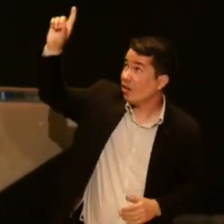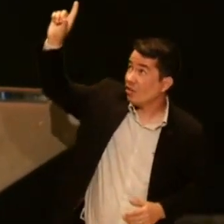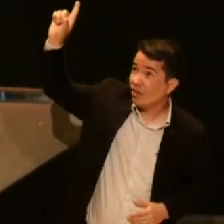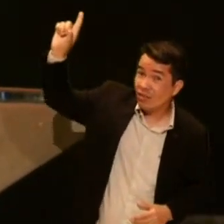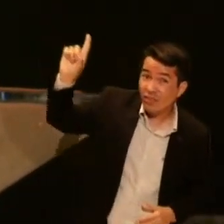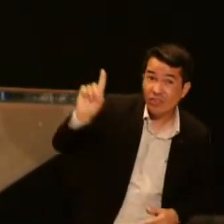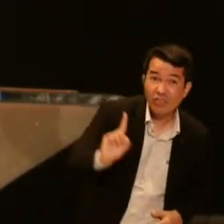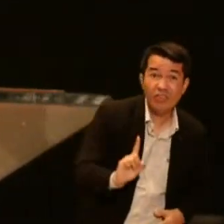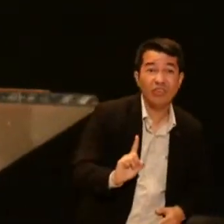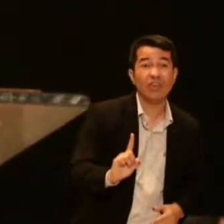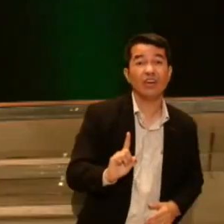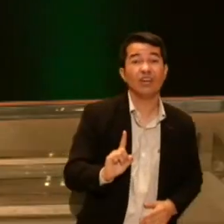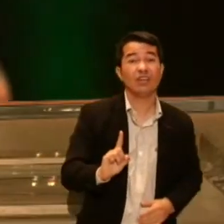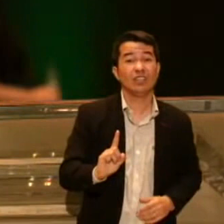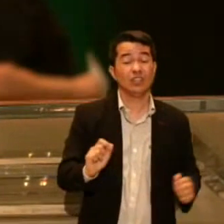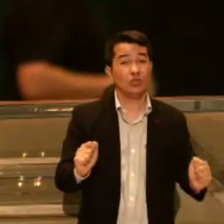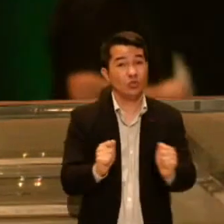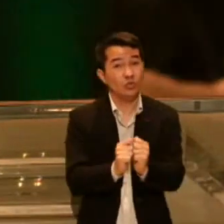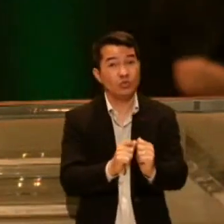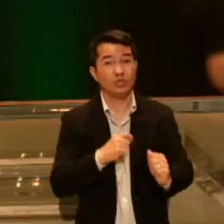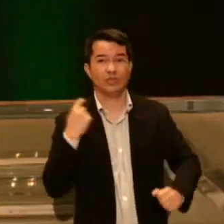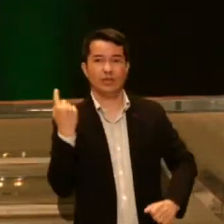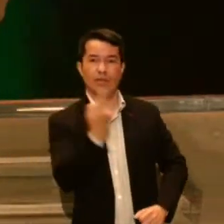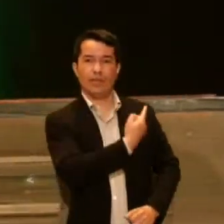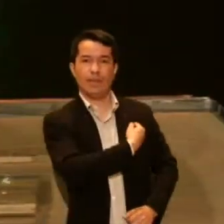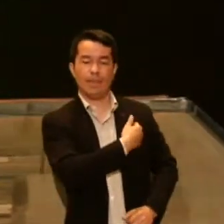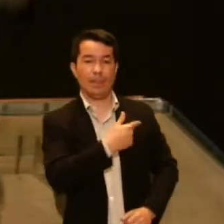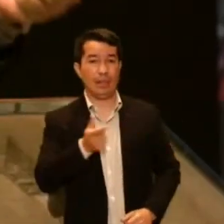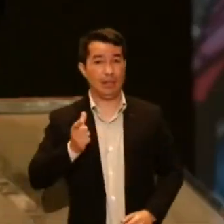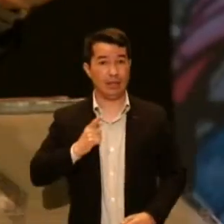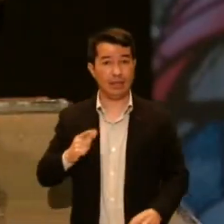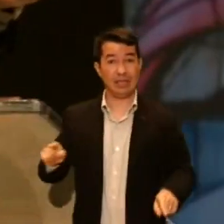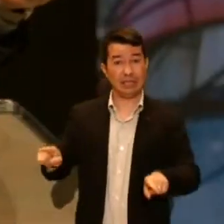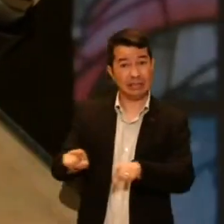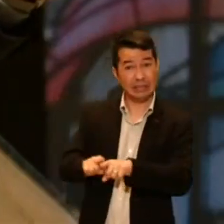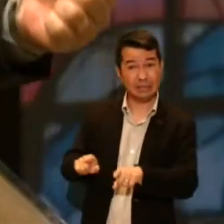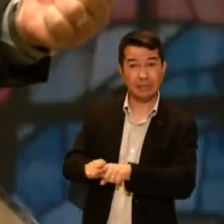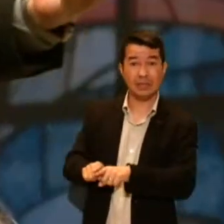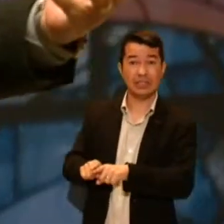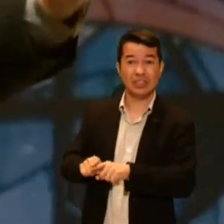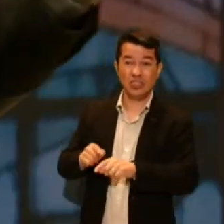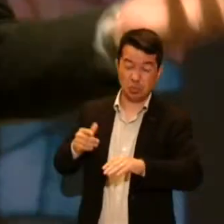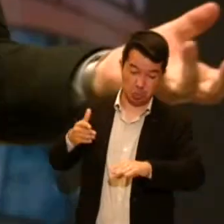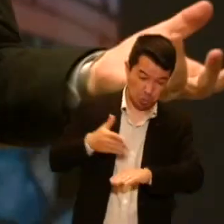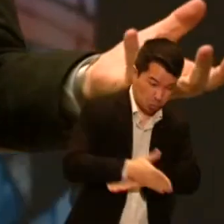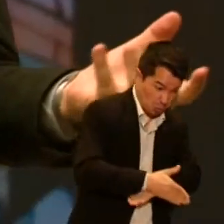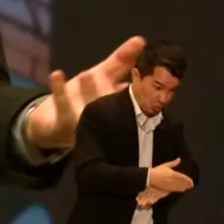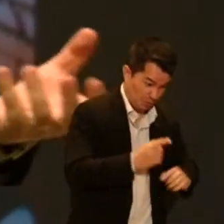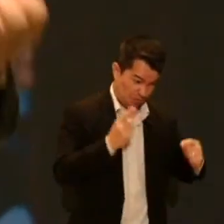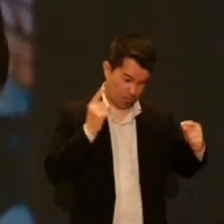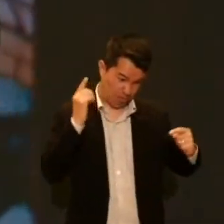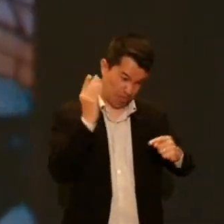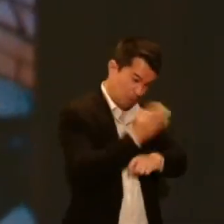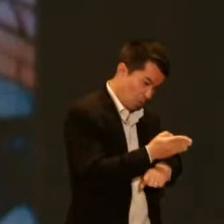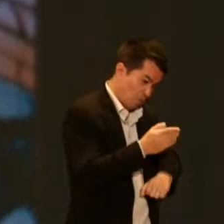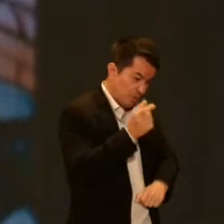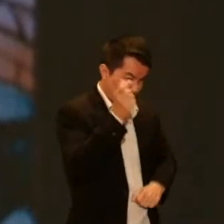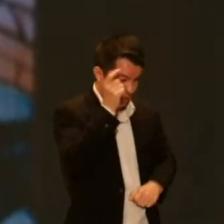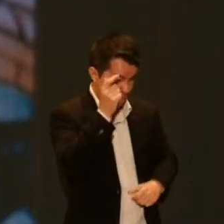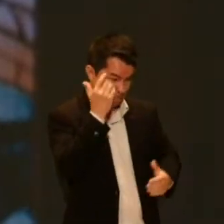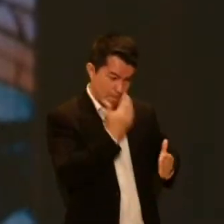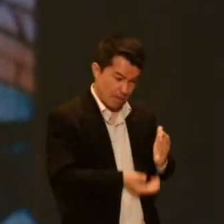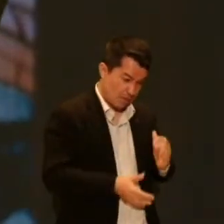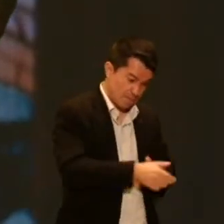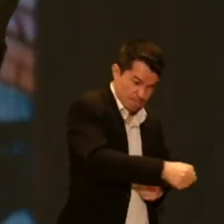nosso lugar na cruz do Calvário, desceu ao Hades, tomou das mãos de Satanás as chaves da morte e